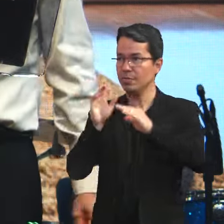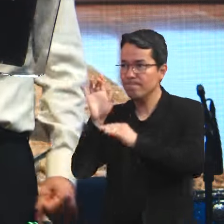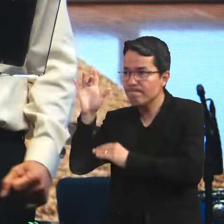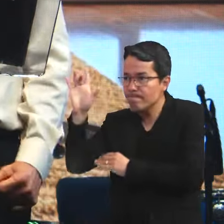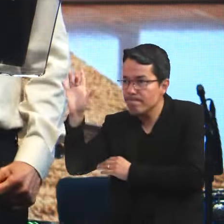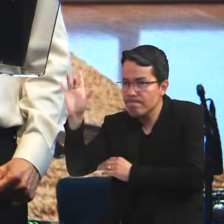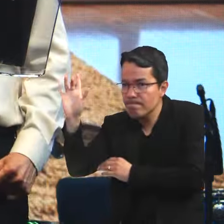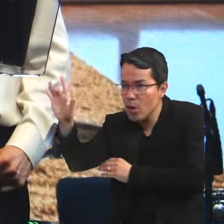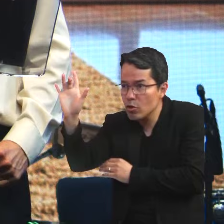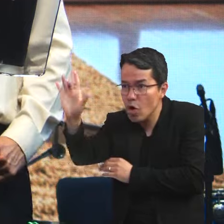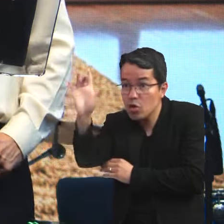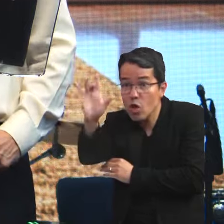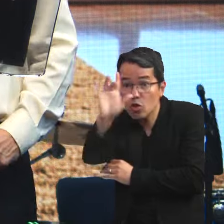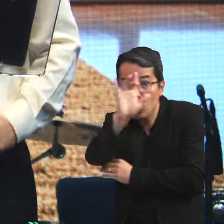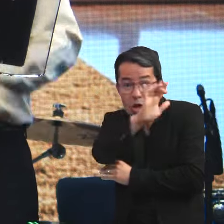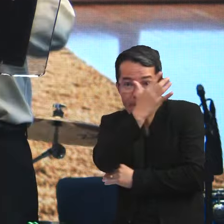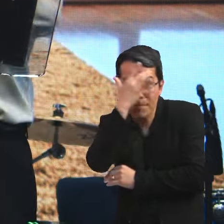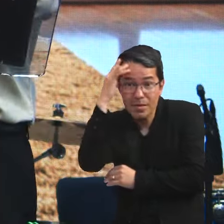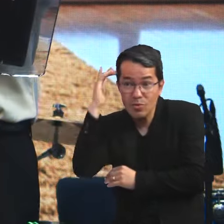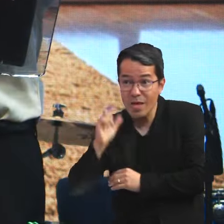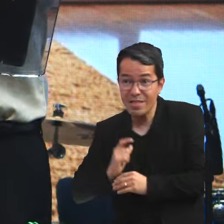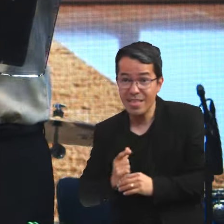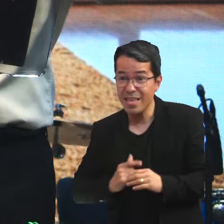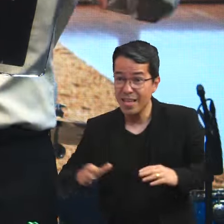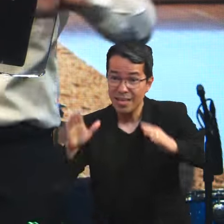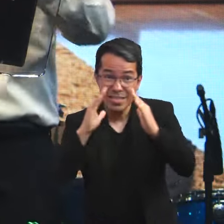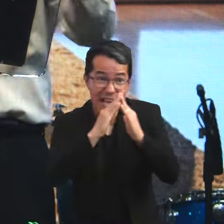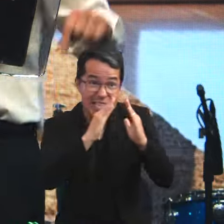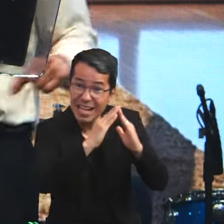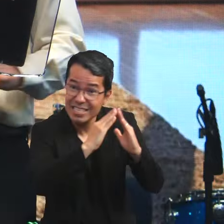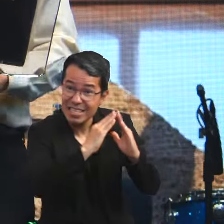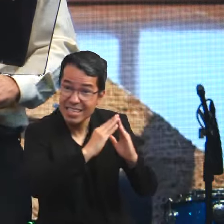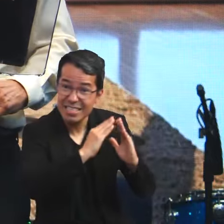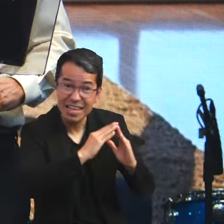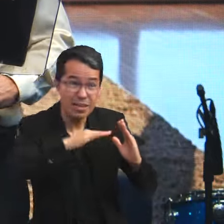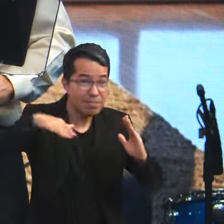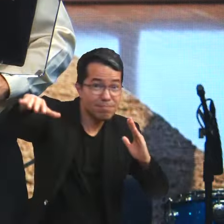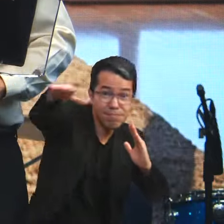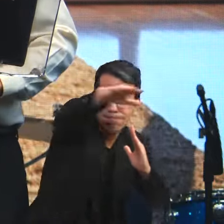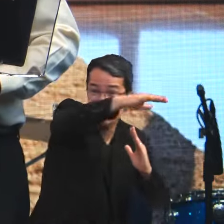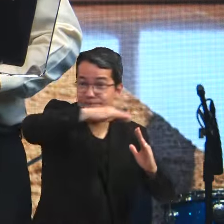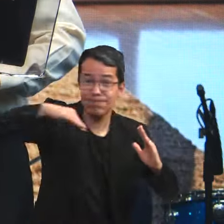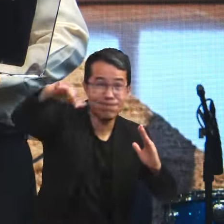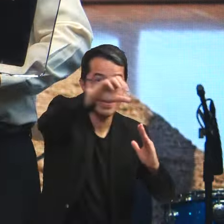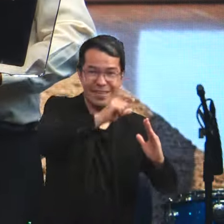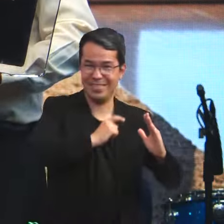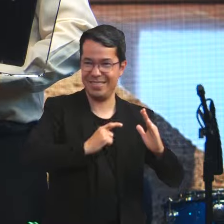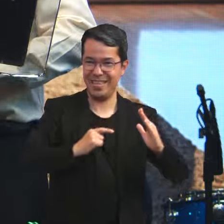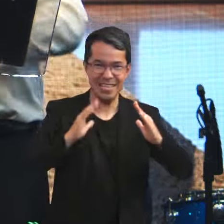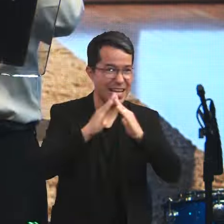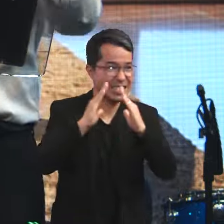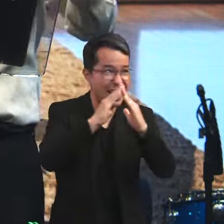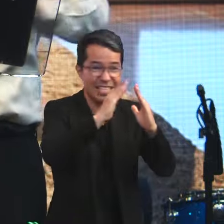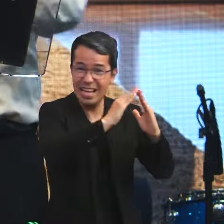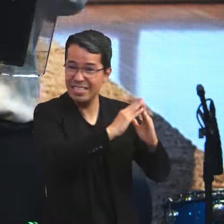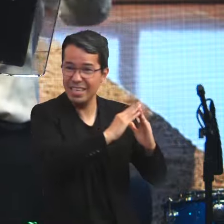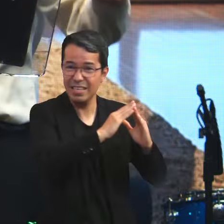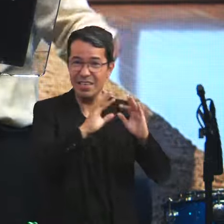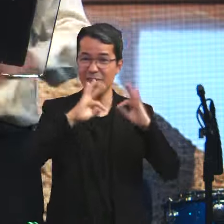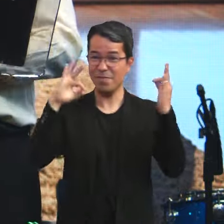estava chegando ao coração da sociedade e afa e afetava todo tipo de relacionamentos